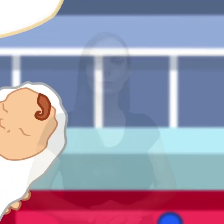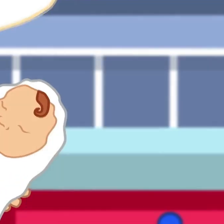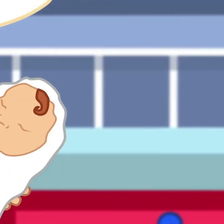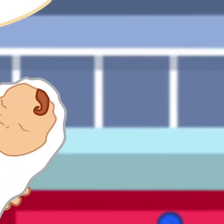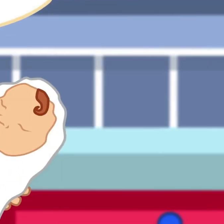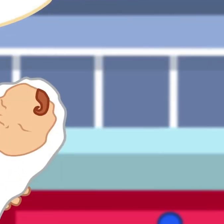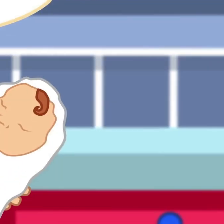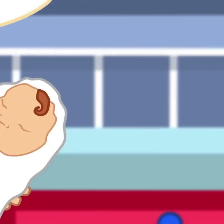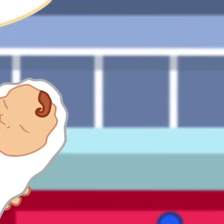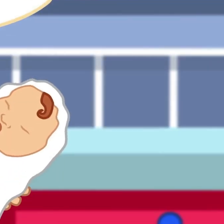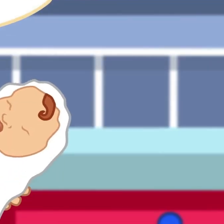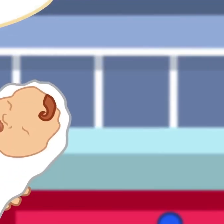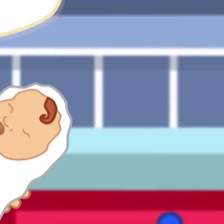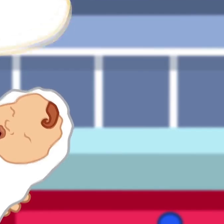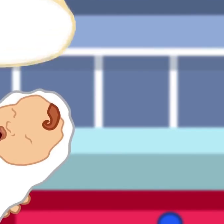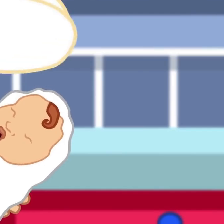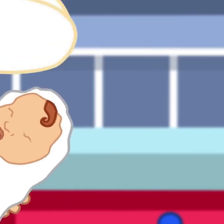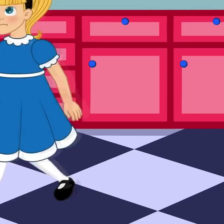chorar.